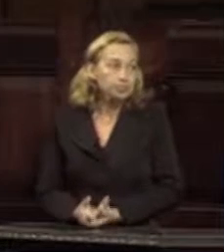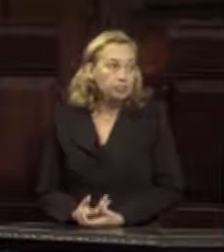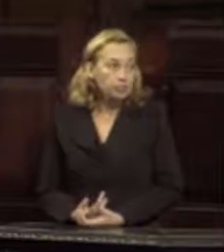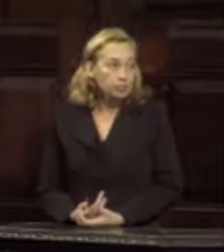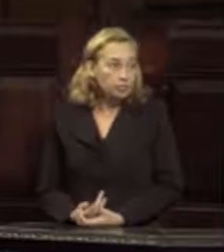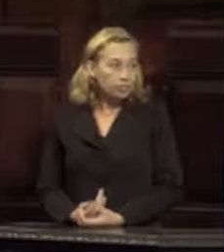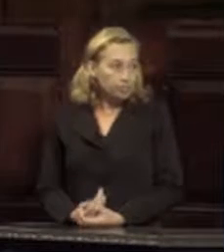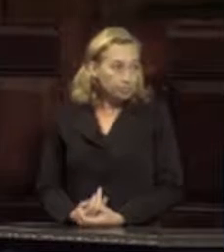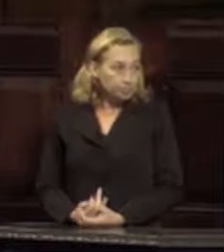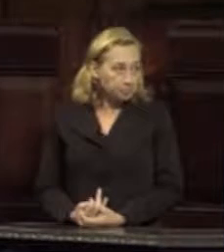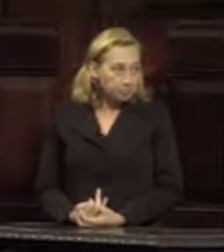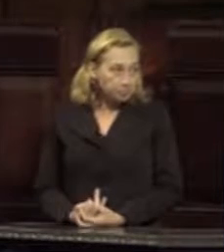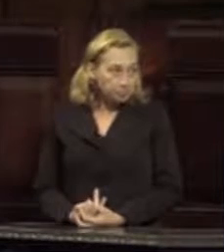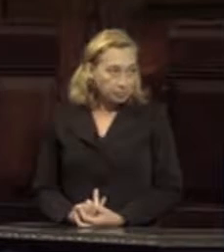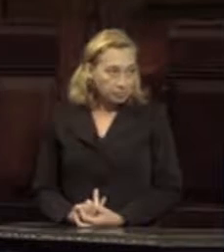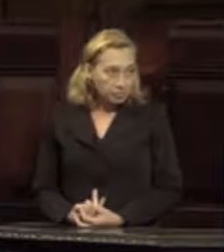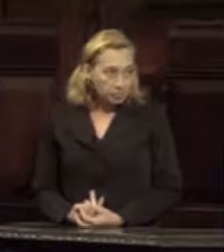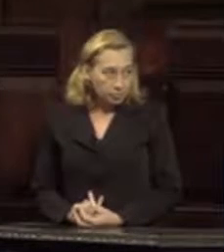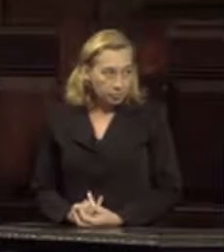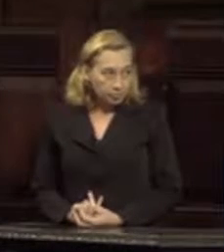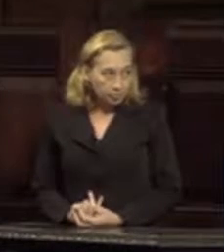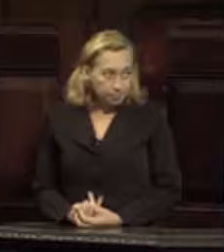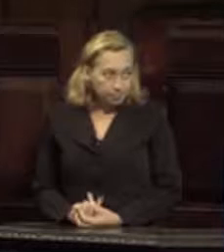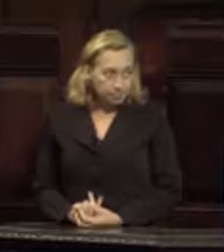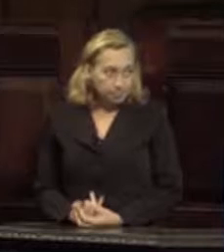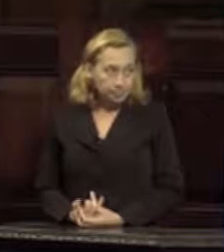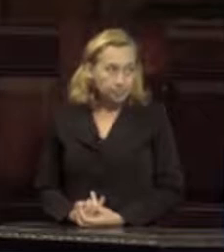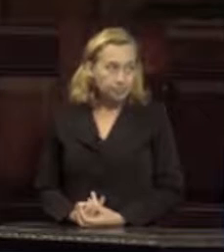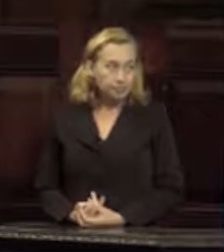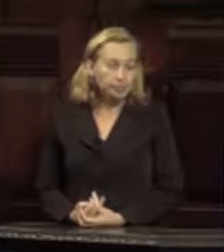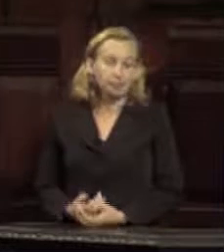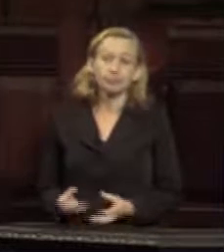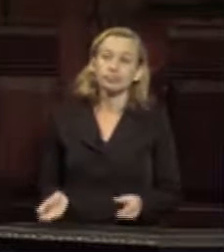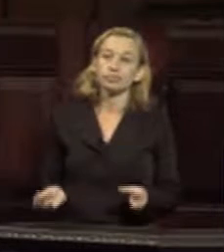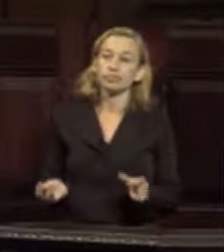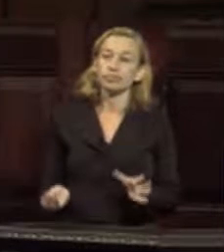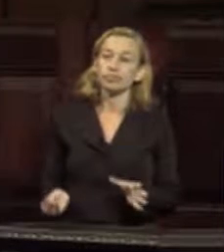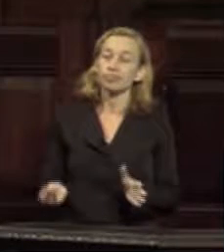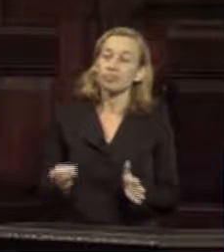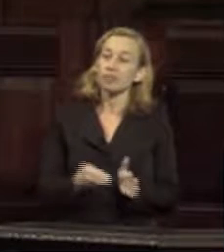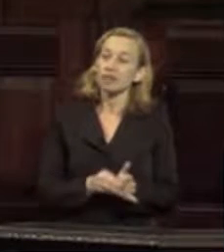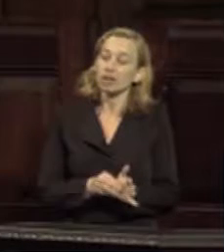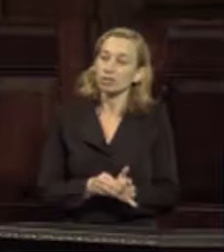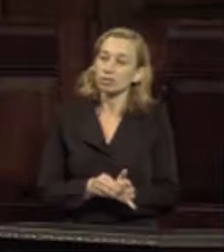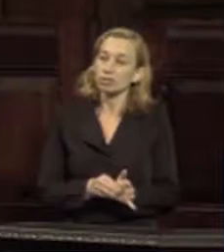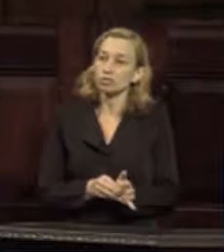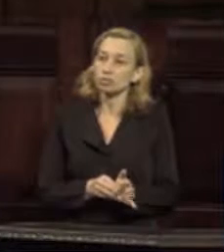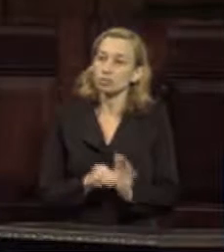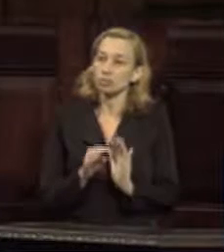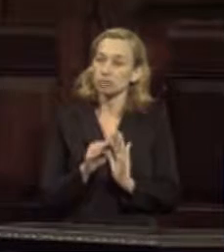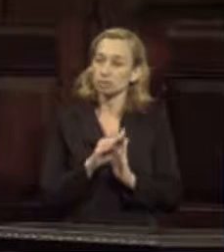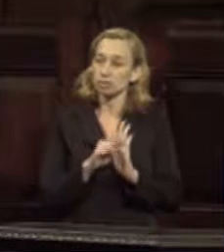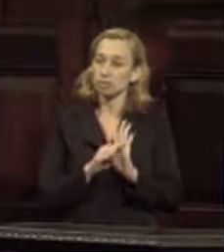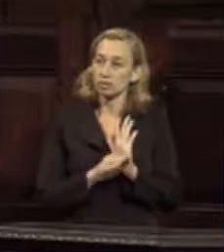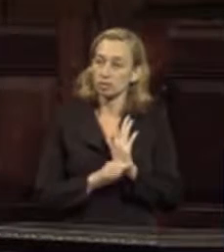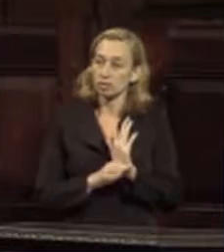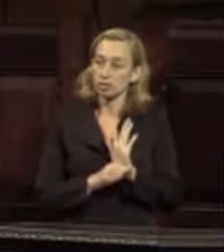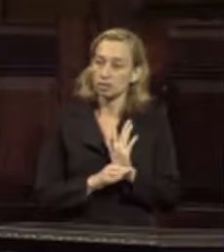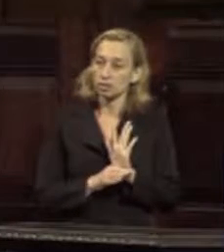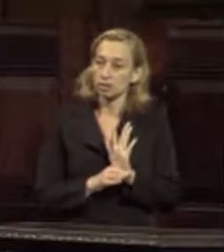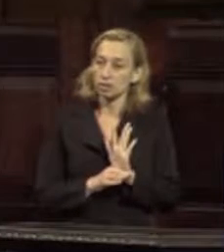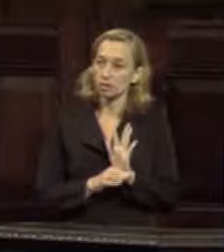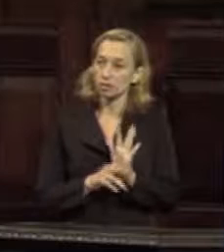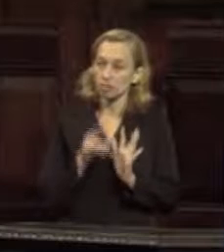está dentro dos manuais doutrinários das Forças Armadas que as ações militares precisam ser